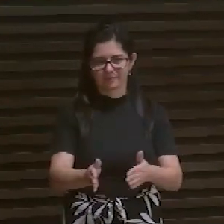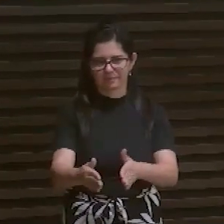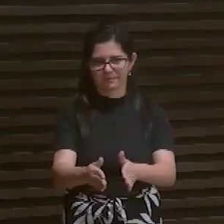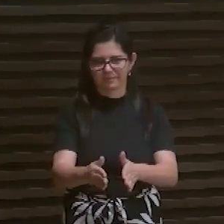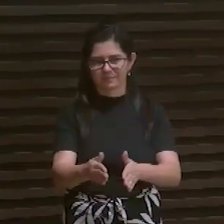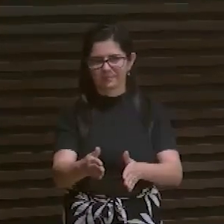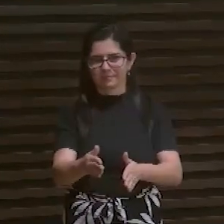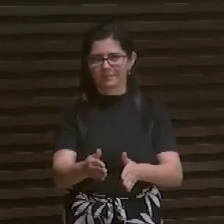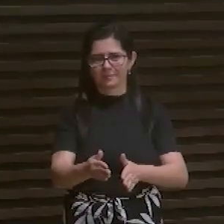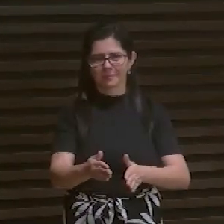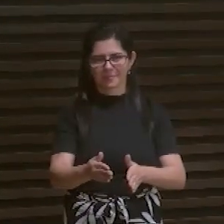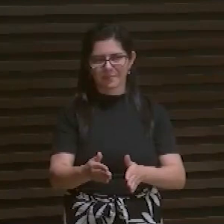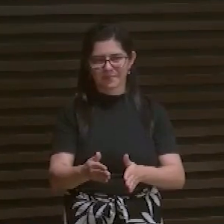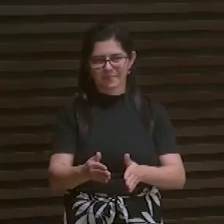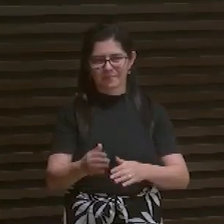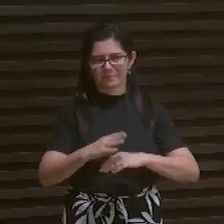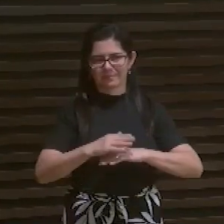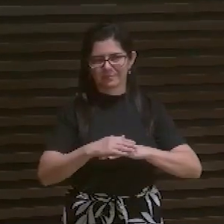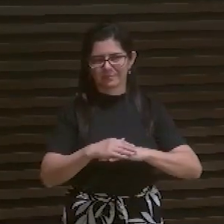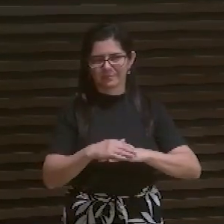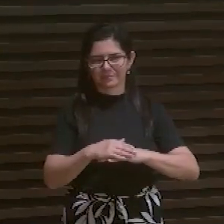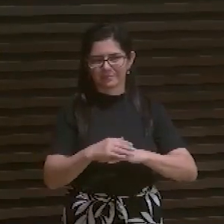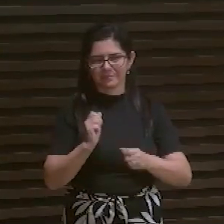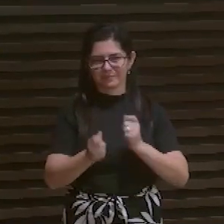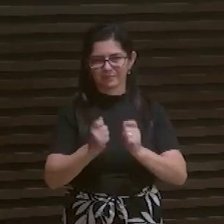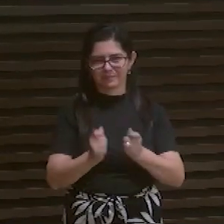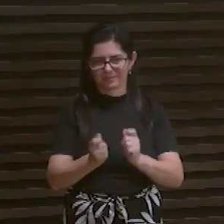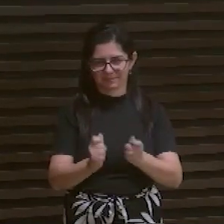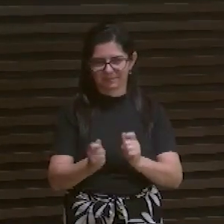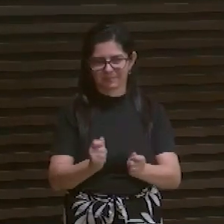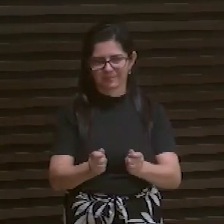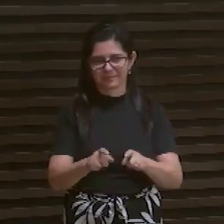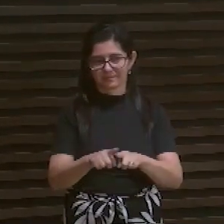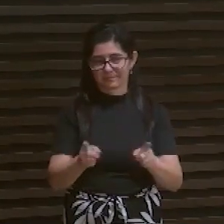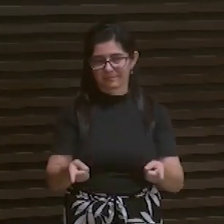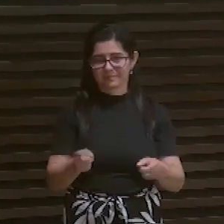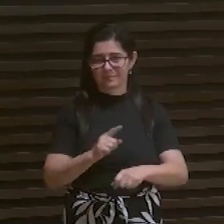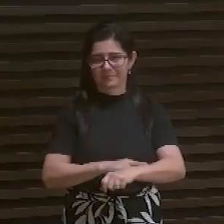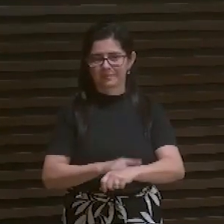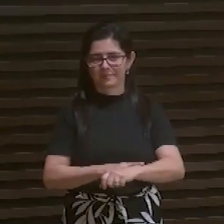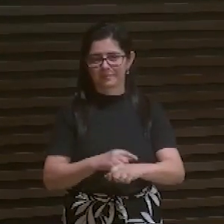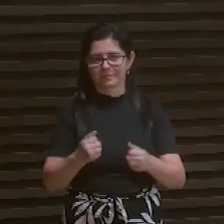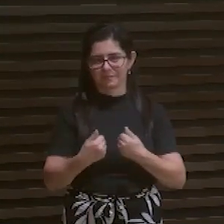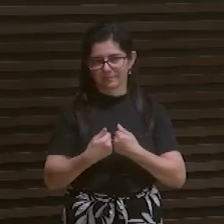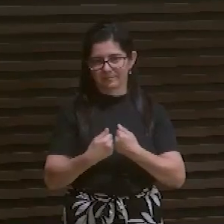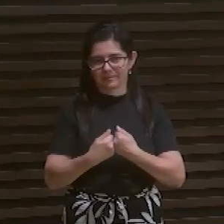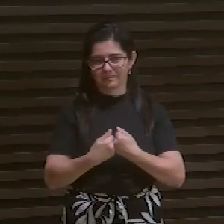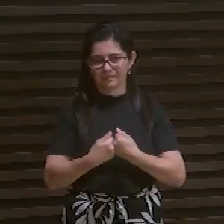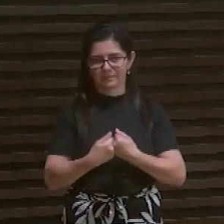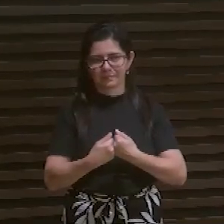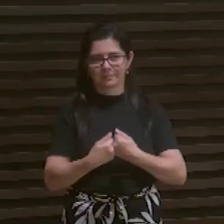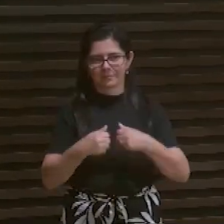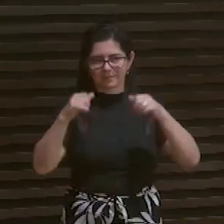né? Então, tinham vários homens, e em certo momento, a arca da aliança do Senhor, né? Os bois que estavam